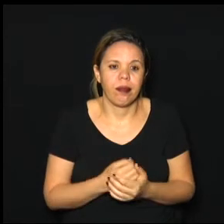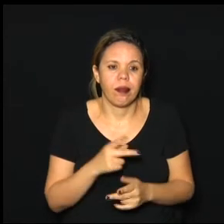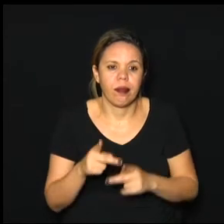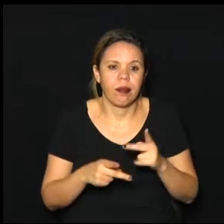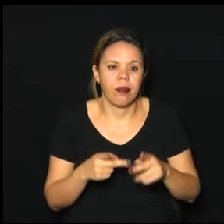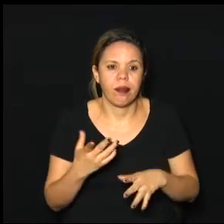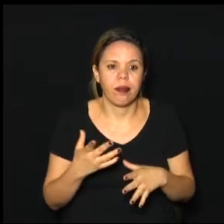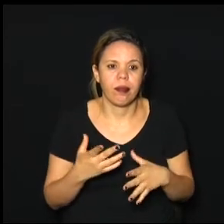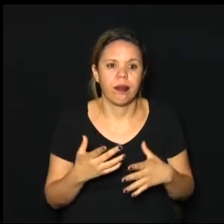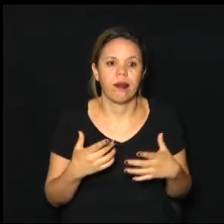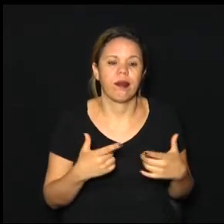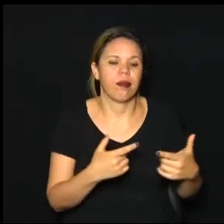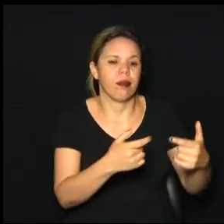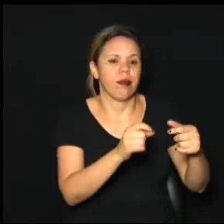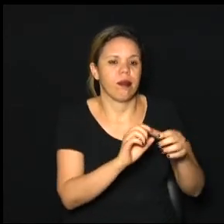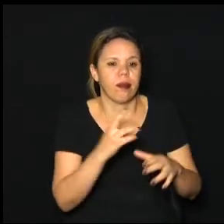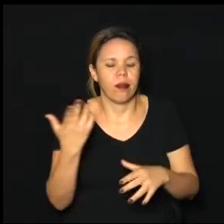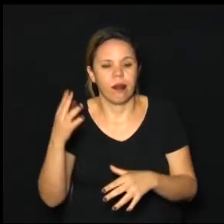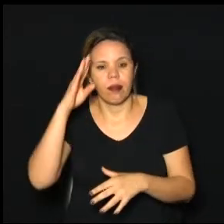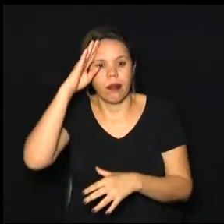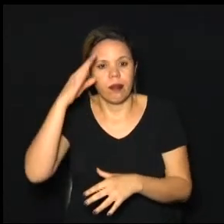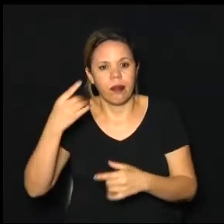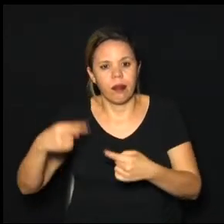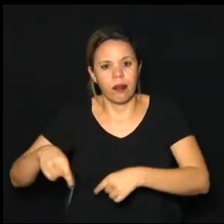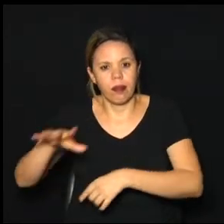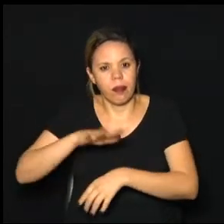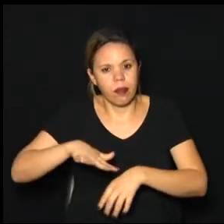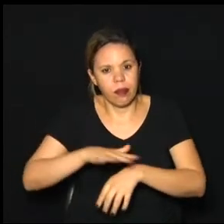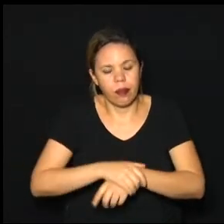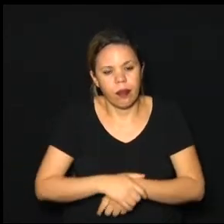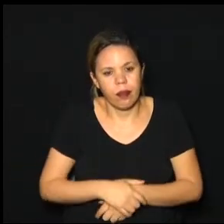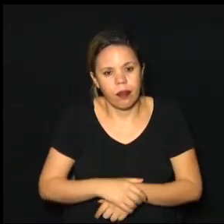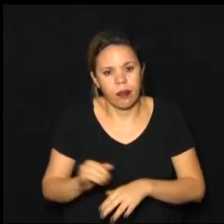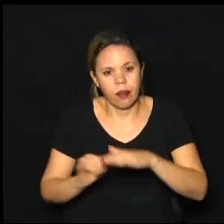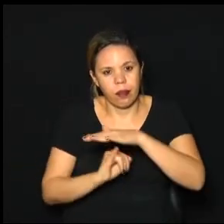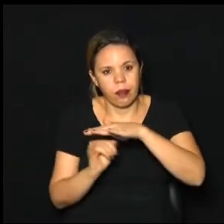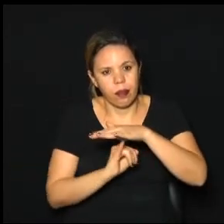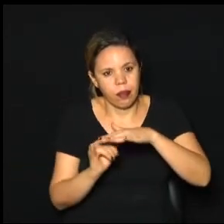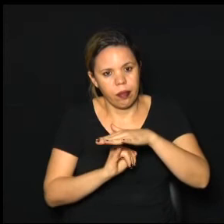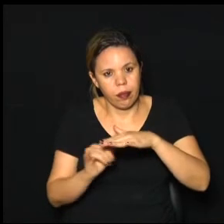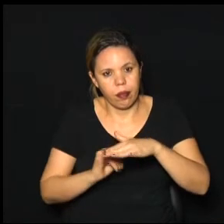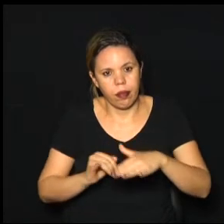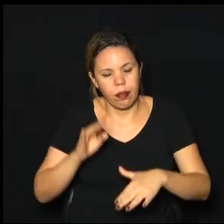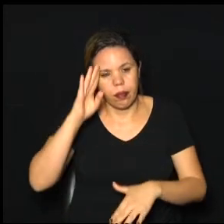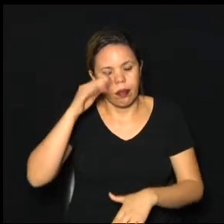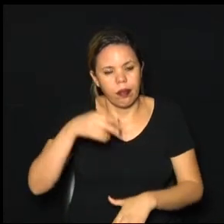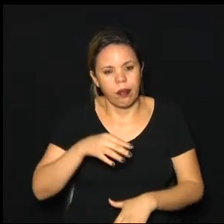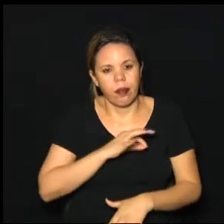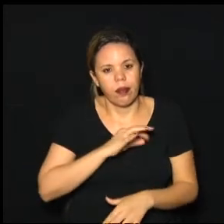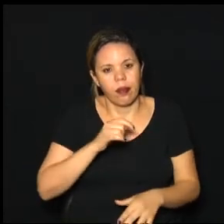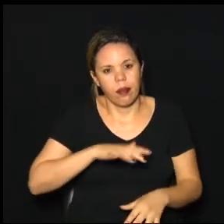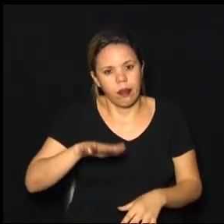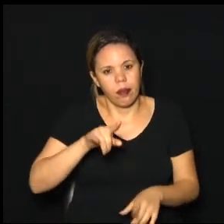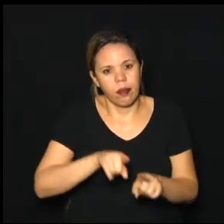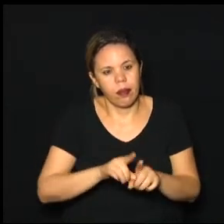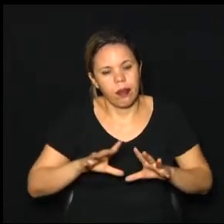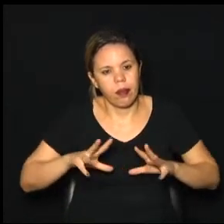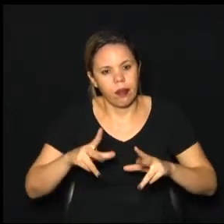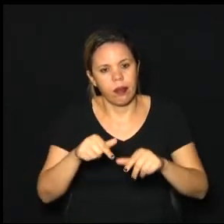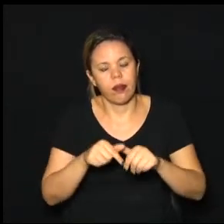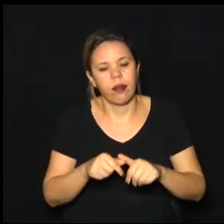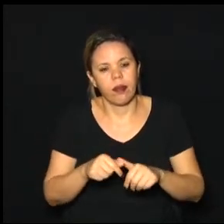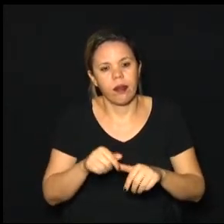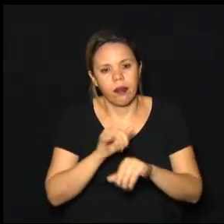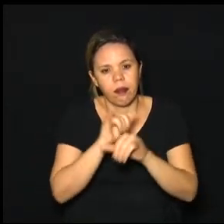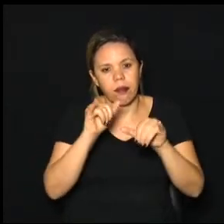as Forças Armadas ou contra elas, e as instituições civis também, isso é importante que se diga, também são